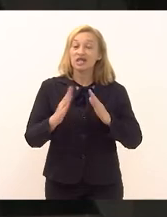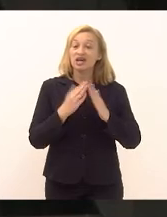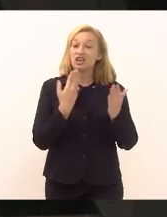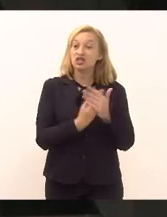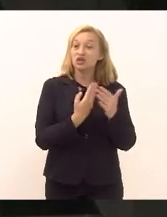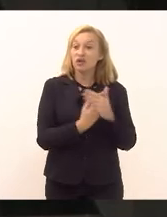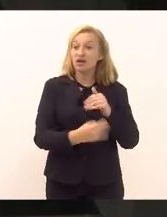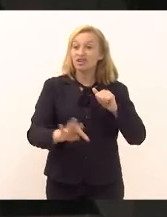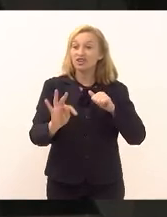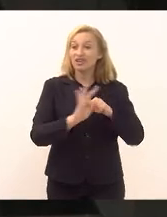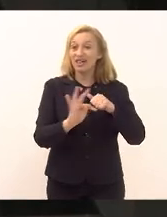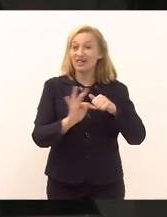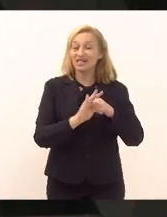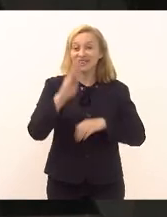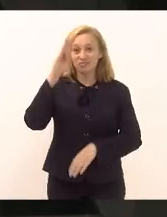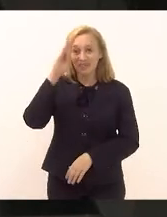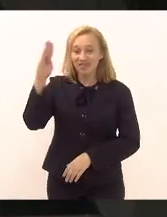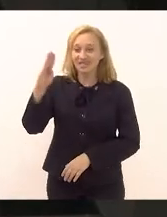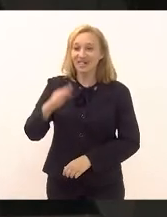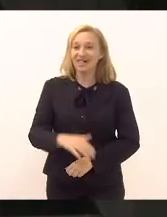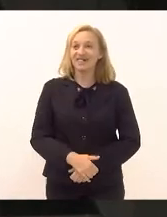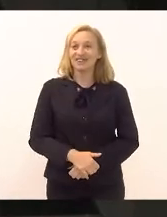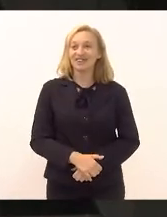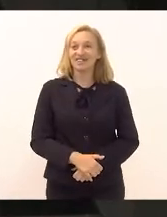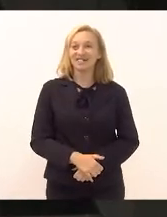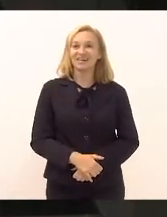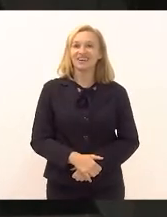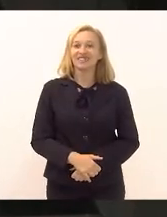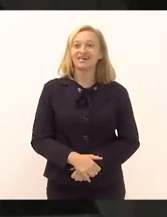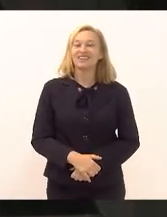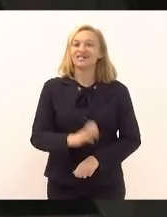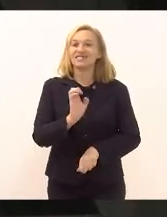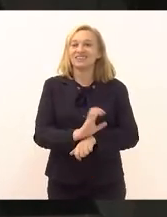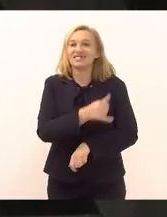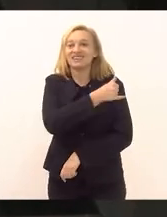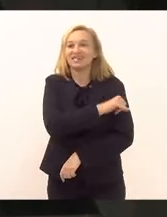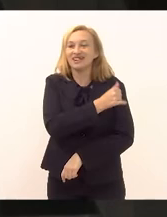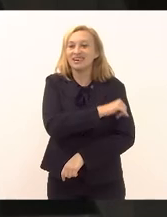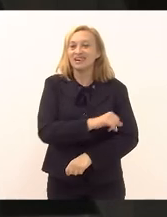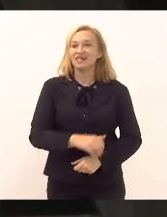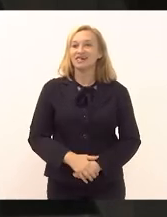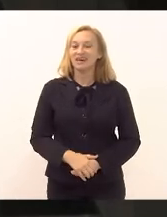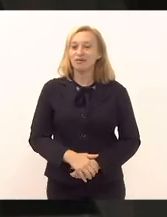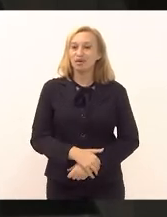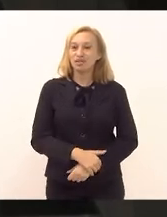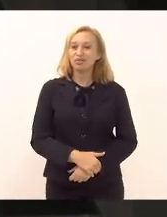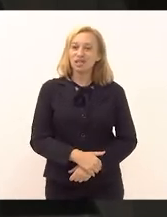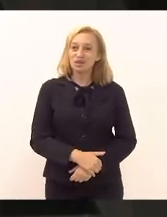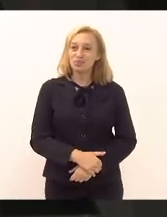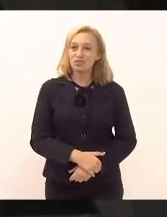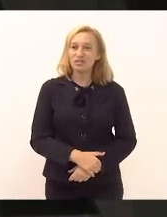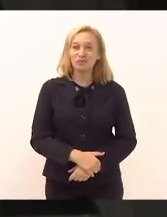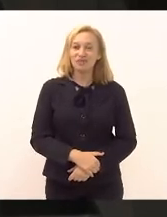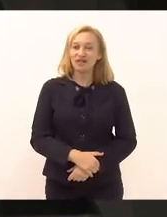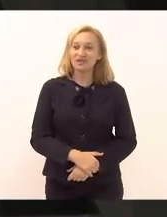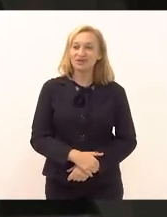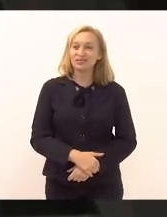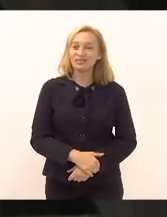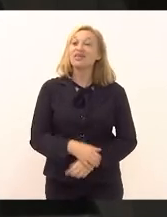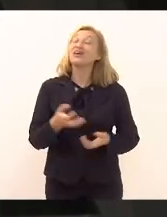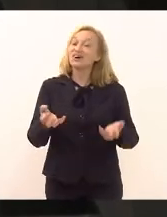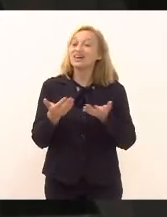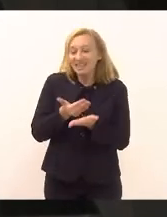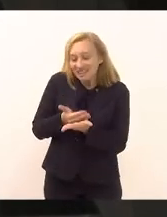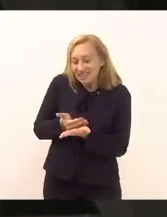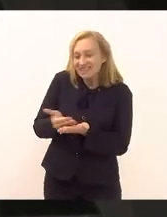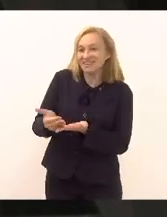Técnicas Cívico-Militares no estado do Rio de Janeiro. Eu queria